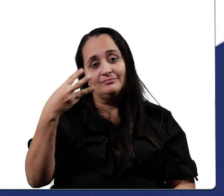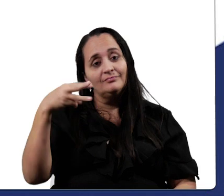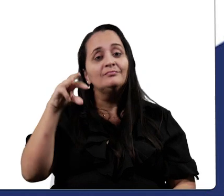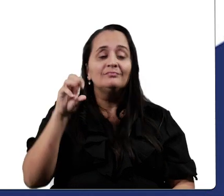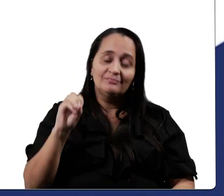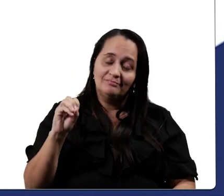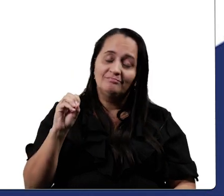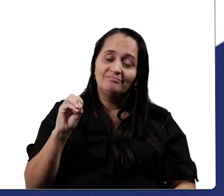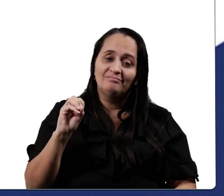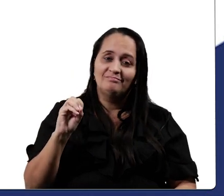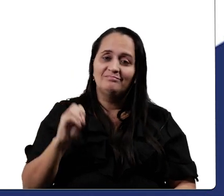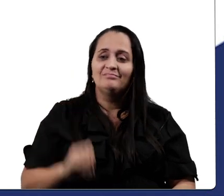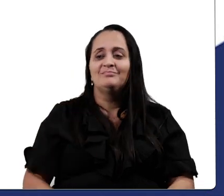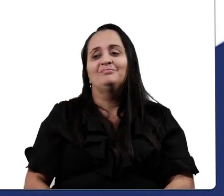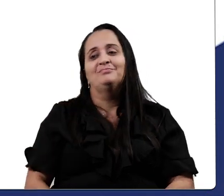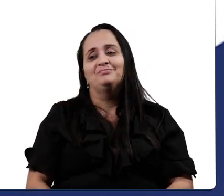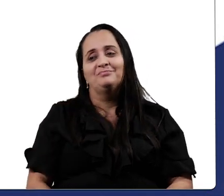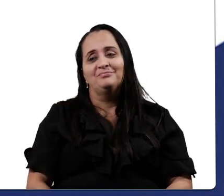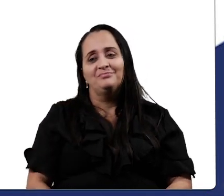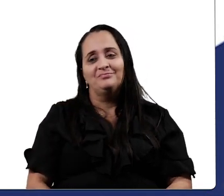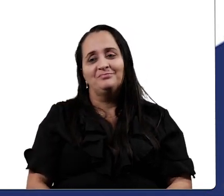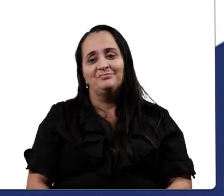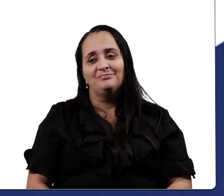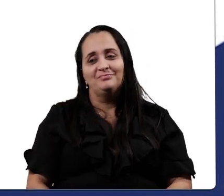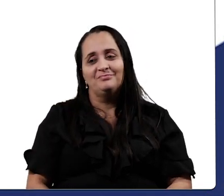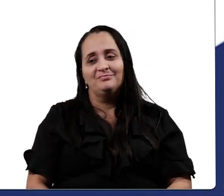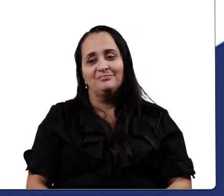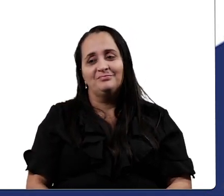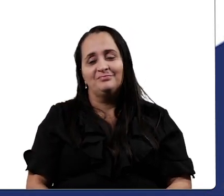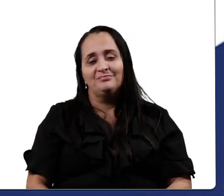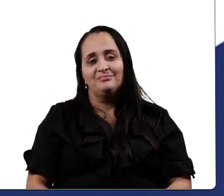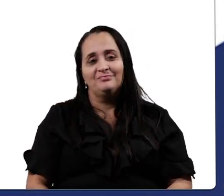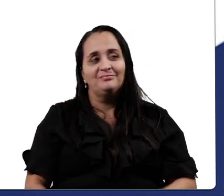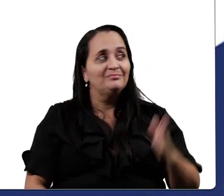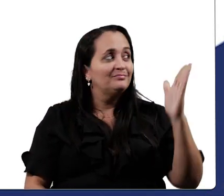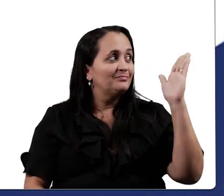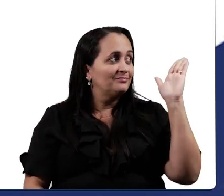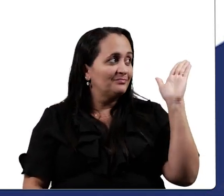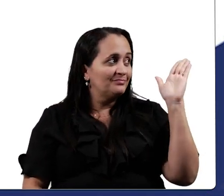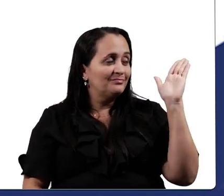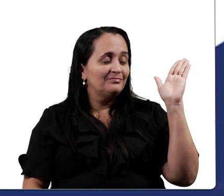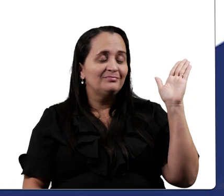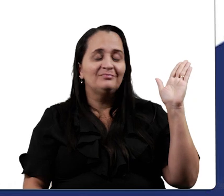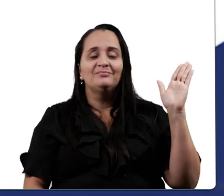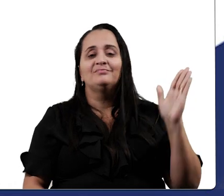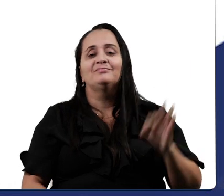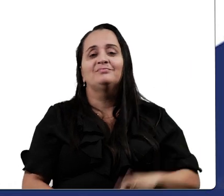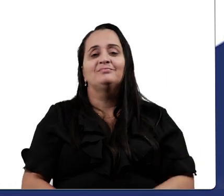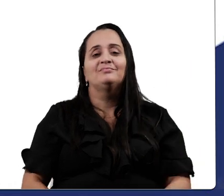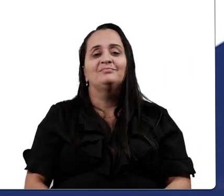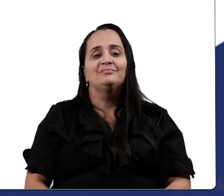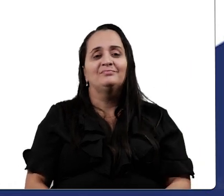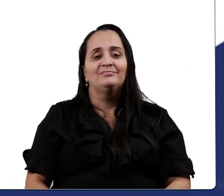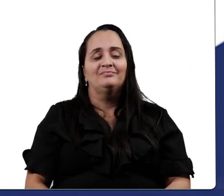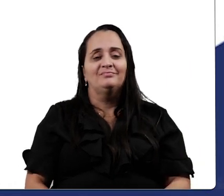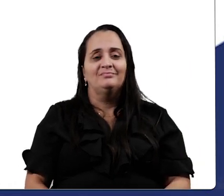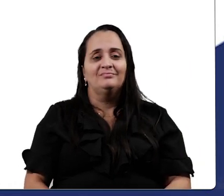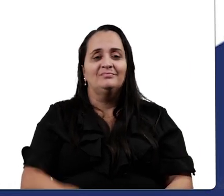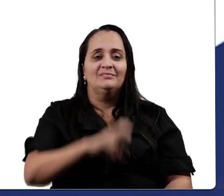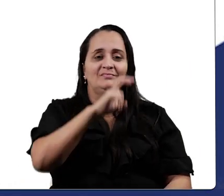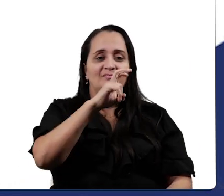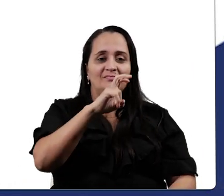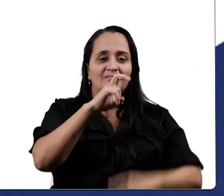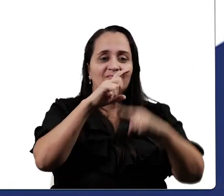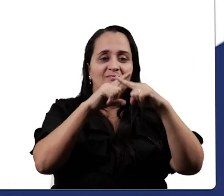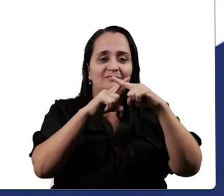Então 6 x 5 = 30 olha aqui 5 x 6 ou 6 x 5 é a mesma coisa